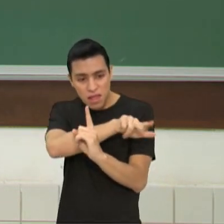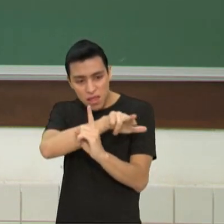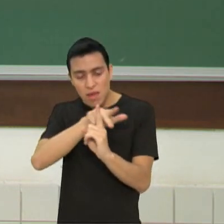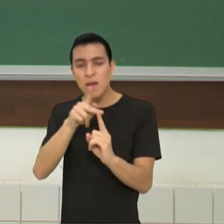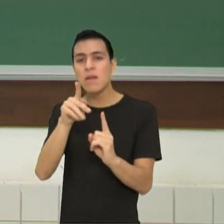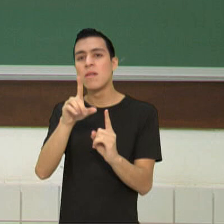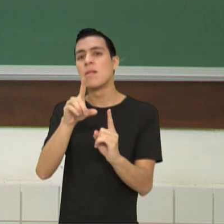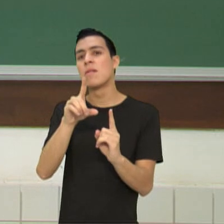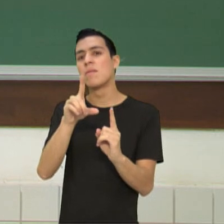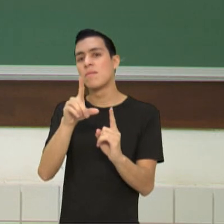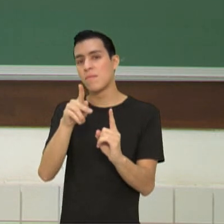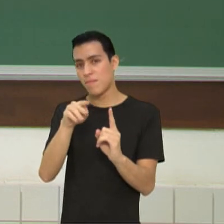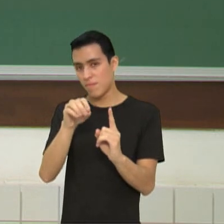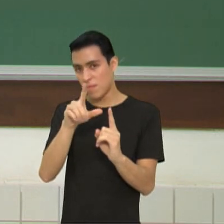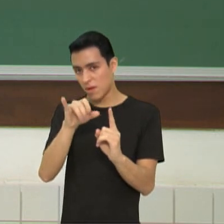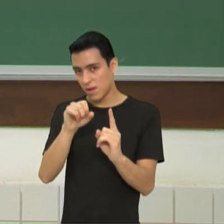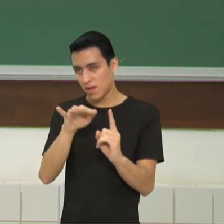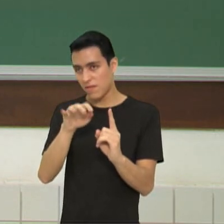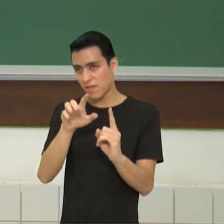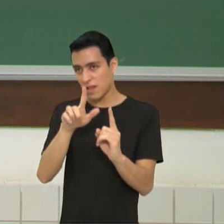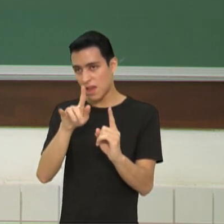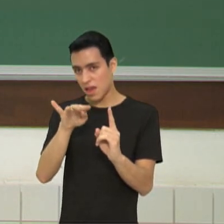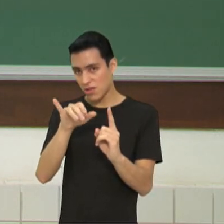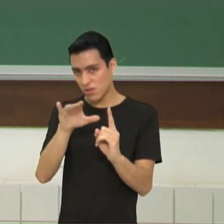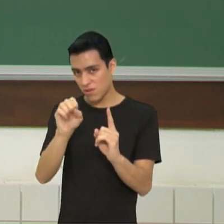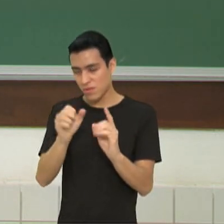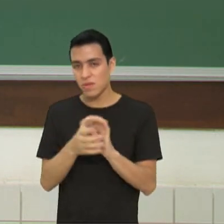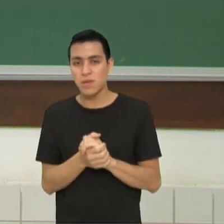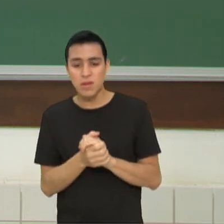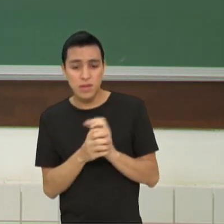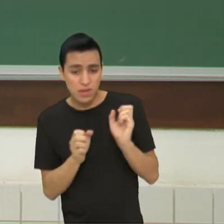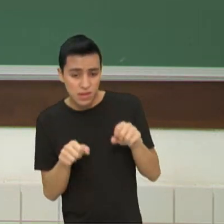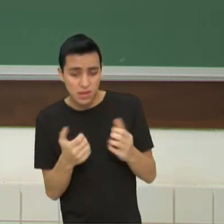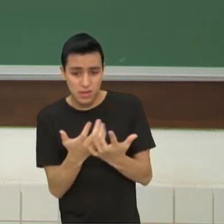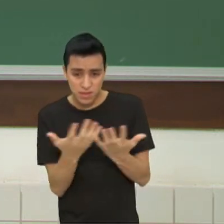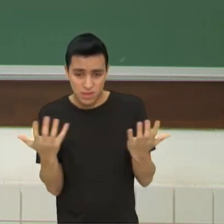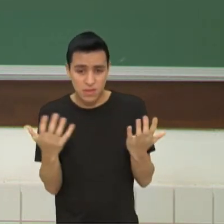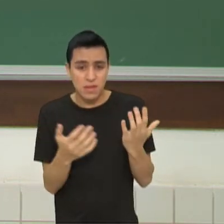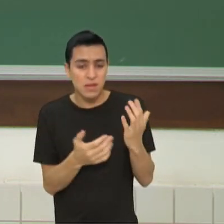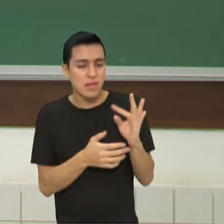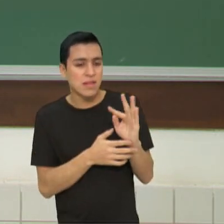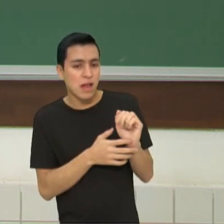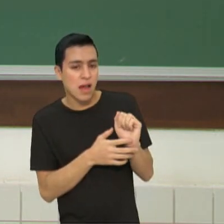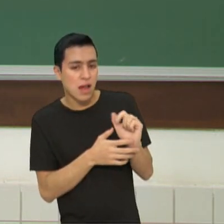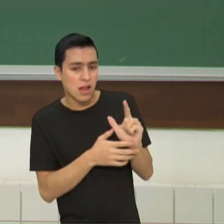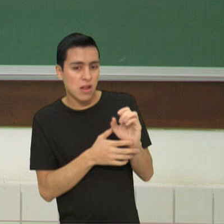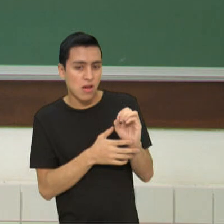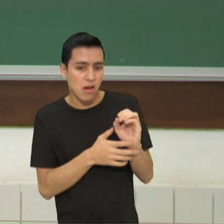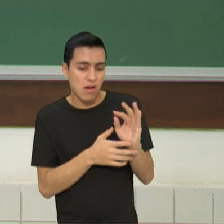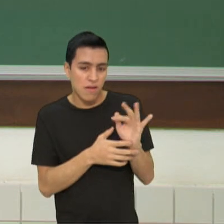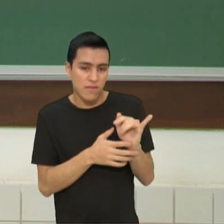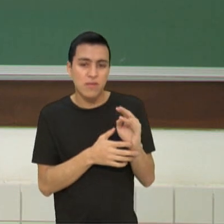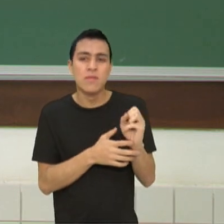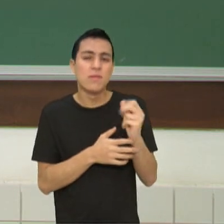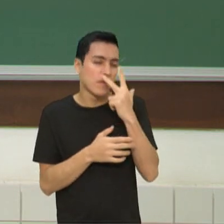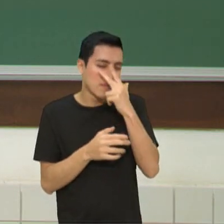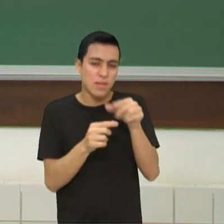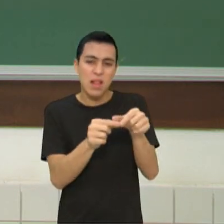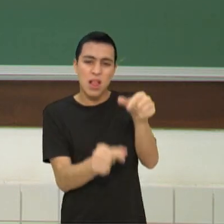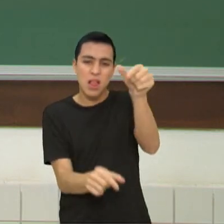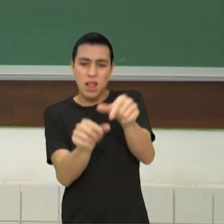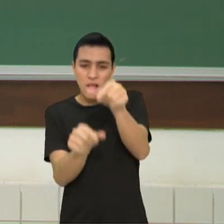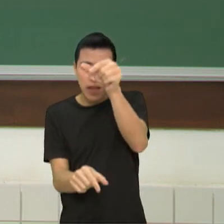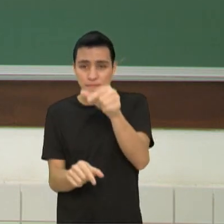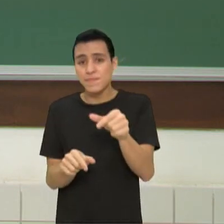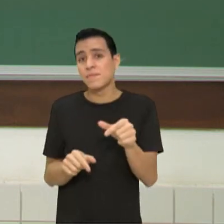polifiléticos. Sim, as algas multicelulares são chamadas de talófitas, porque o corpo é só um talo. E por